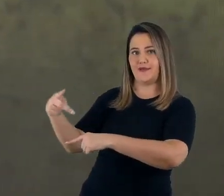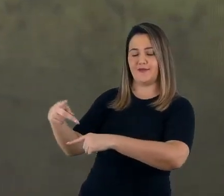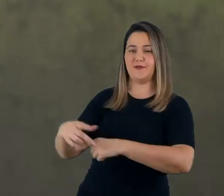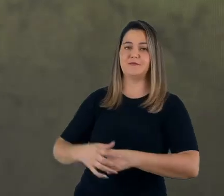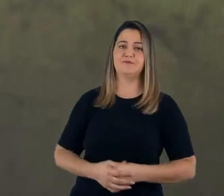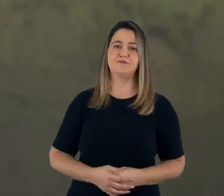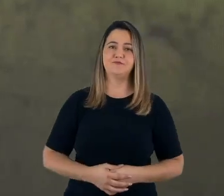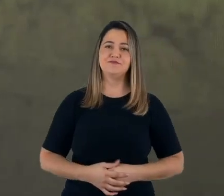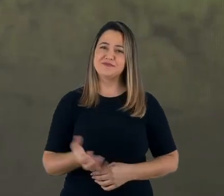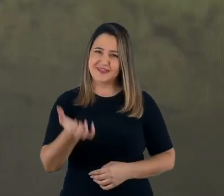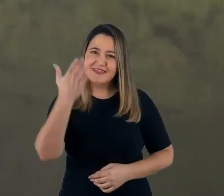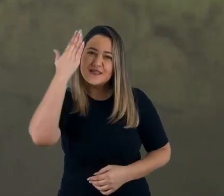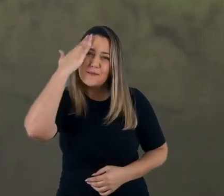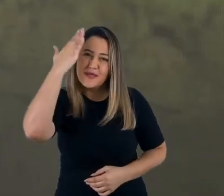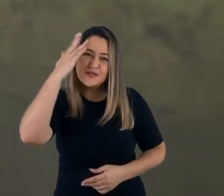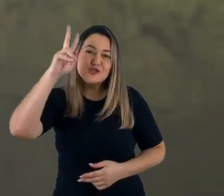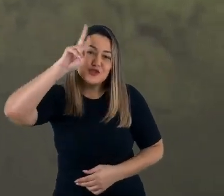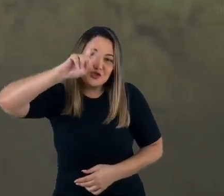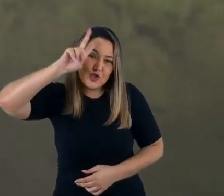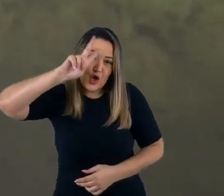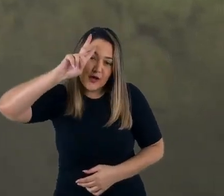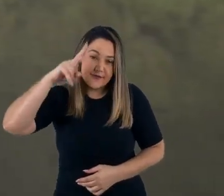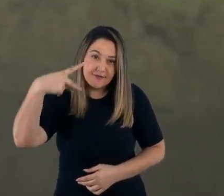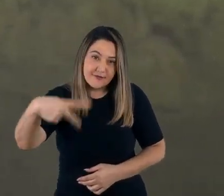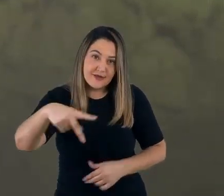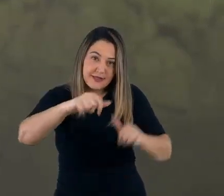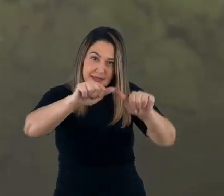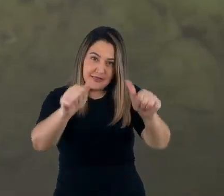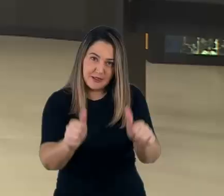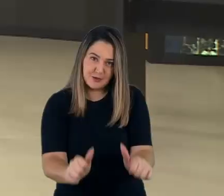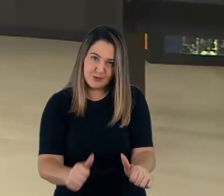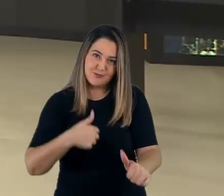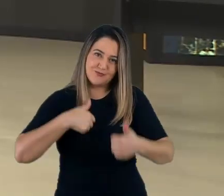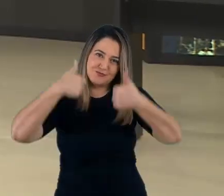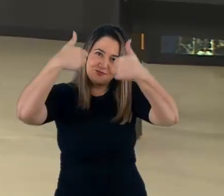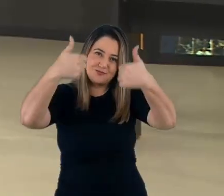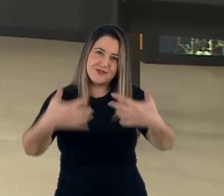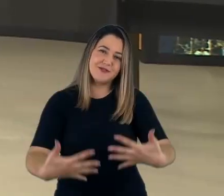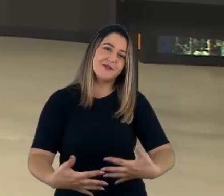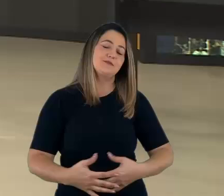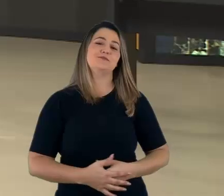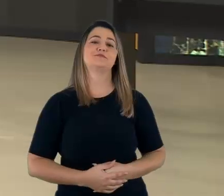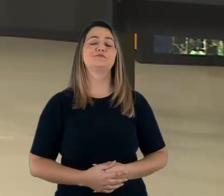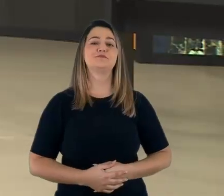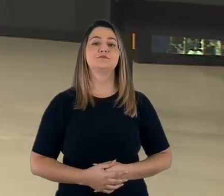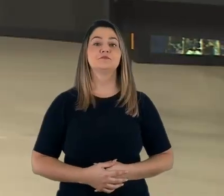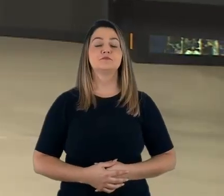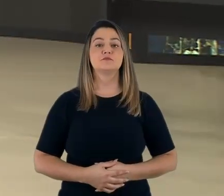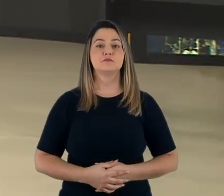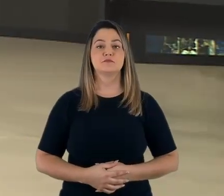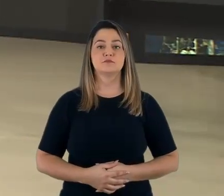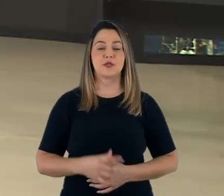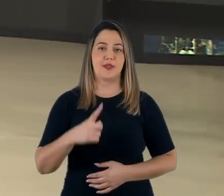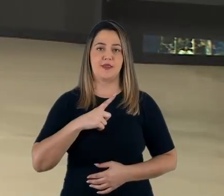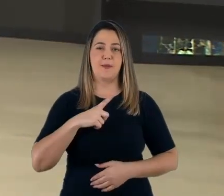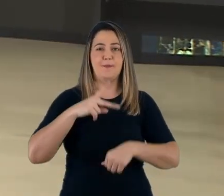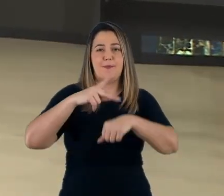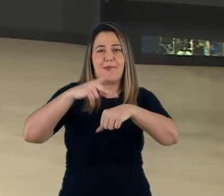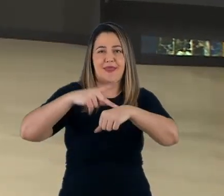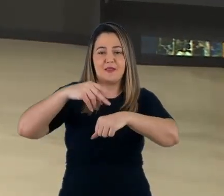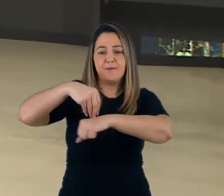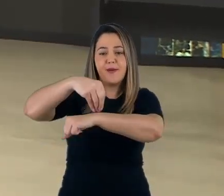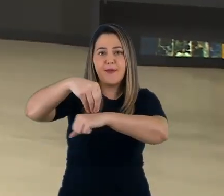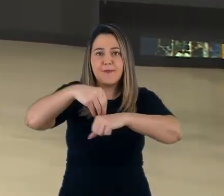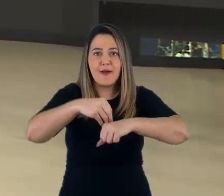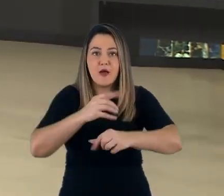coisa a respeito desse deus? Eu vou voltar aqui para o painel e vai ficar claro para você. Vamos ver aqui. Esta pedra que você está vendo